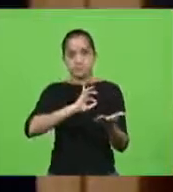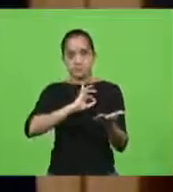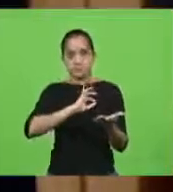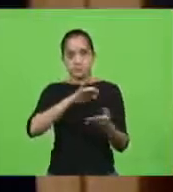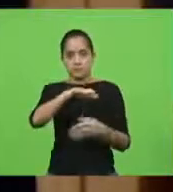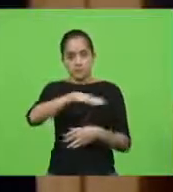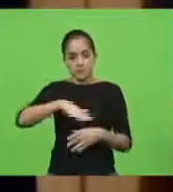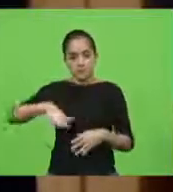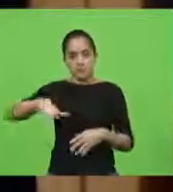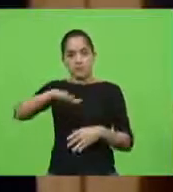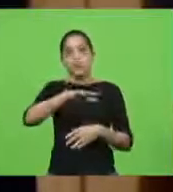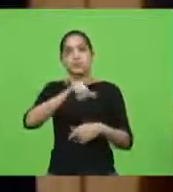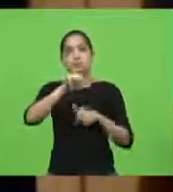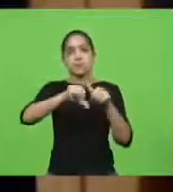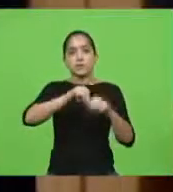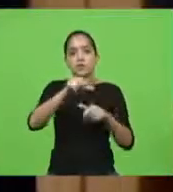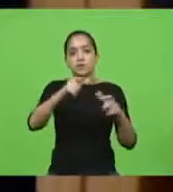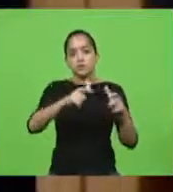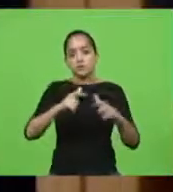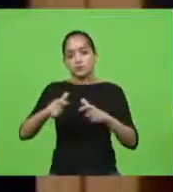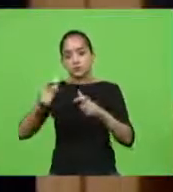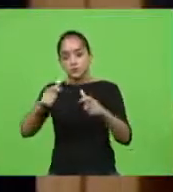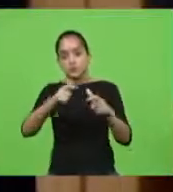pela troca de localidades, né,